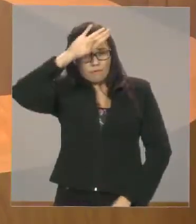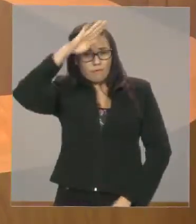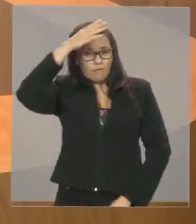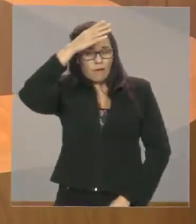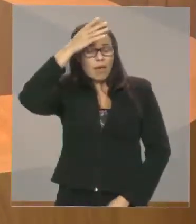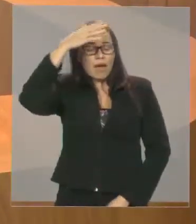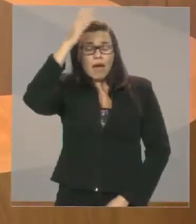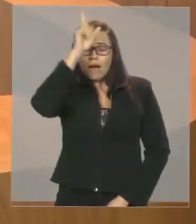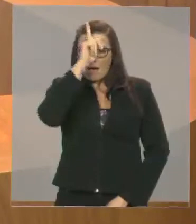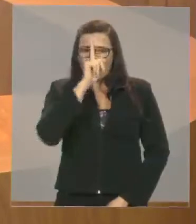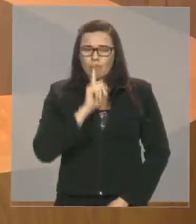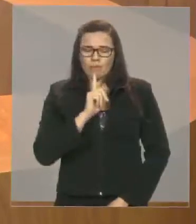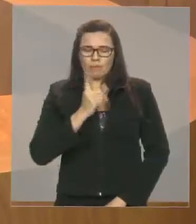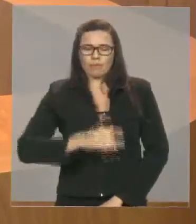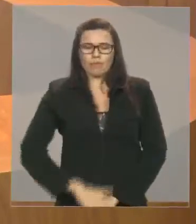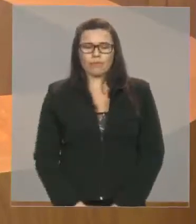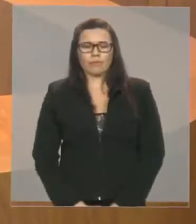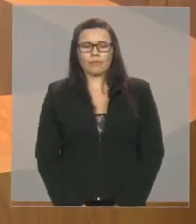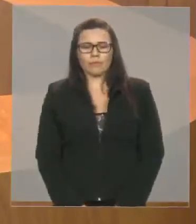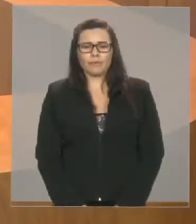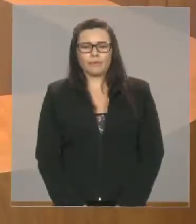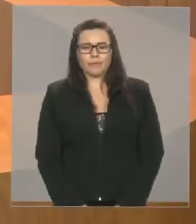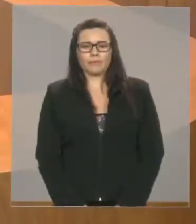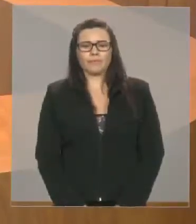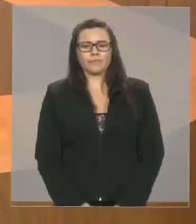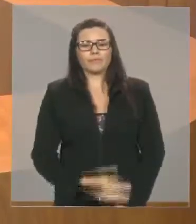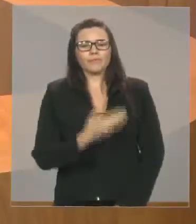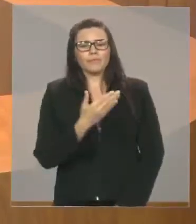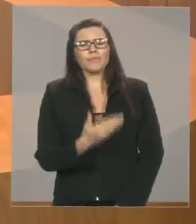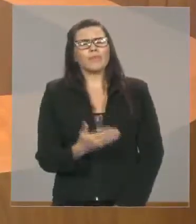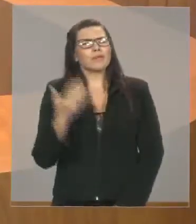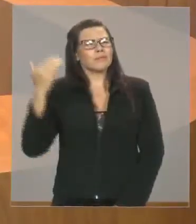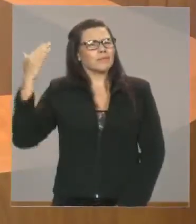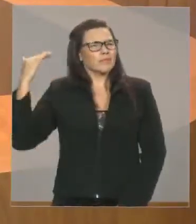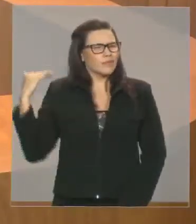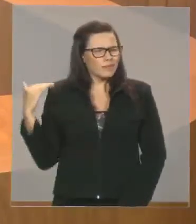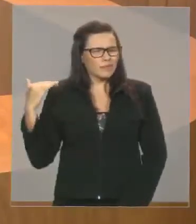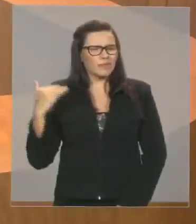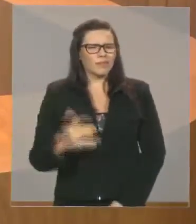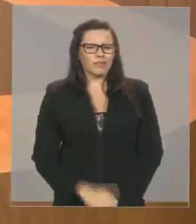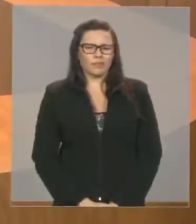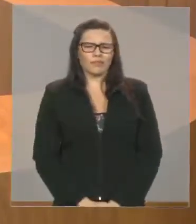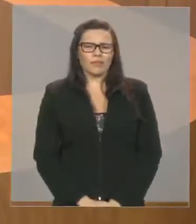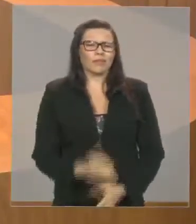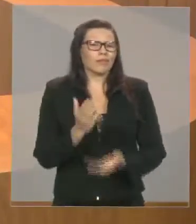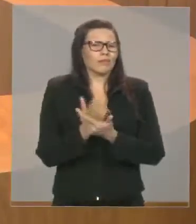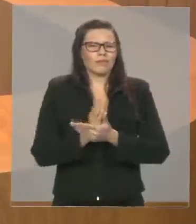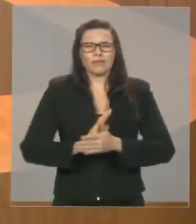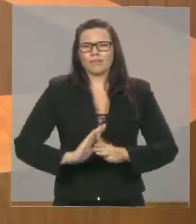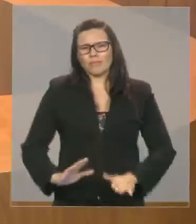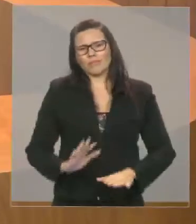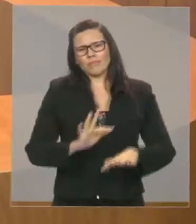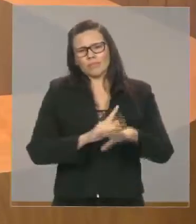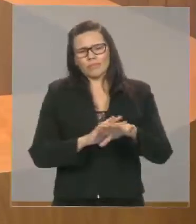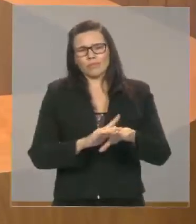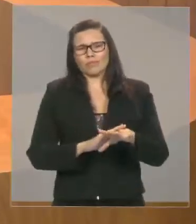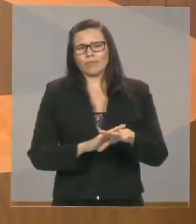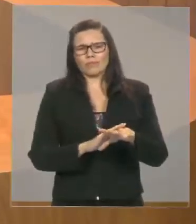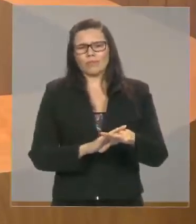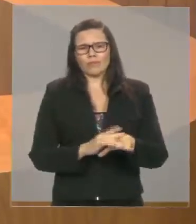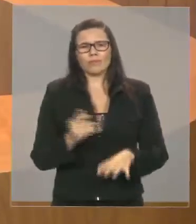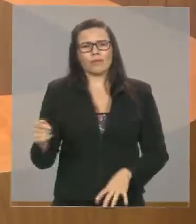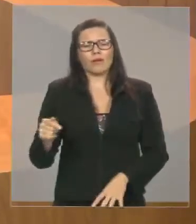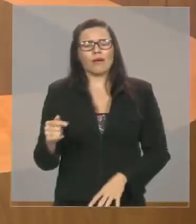e determinação do brasileiro Oswaldo Cruz. Todavia, nós não erradicamos nem de longe suas